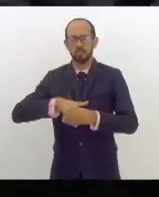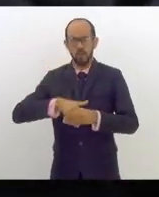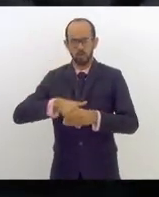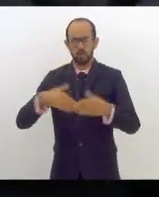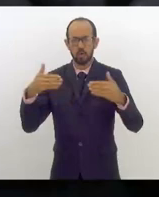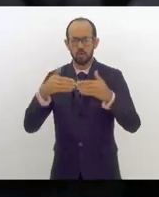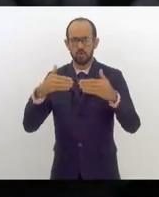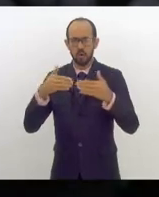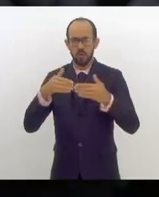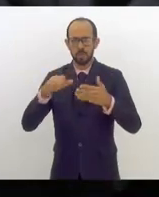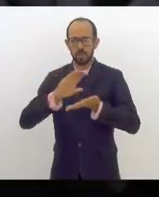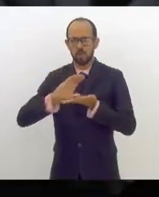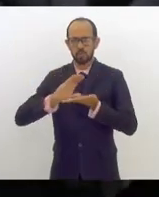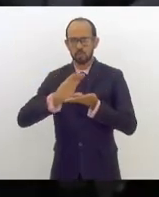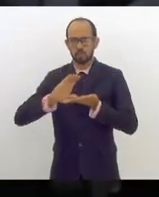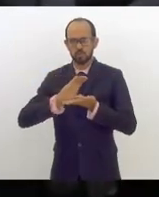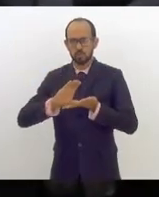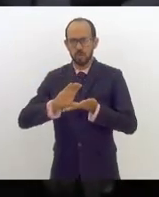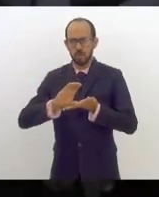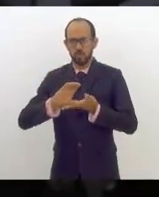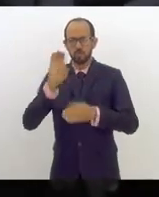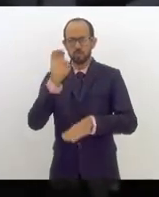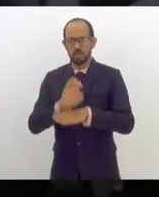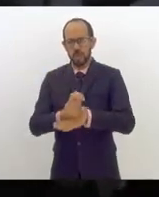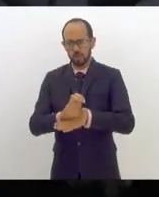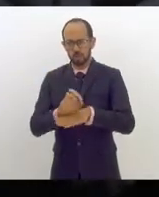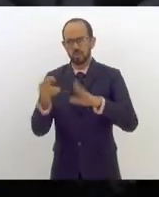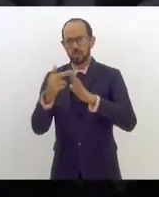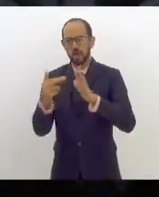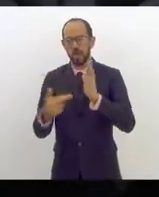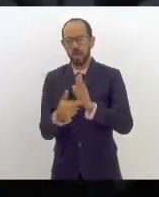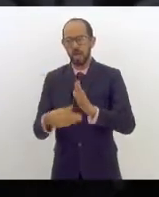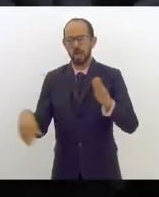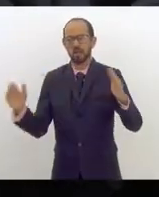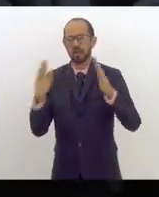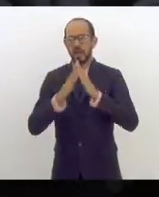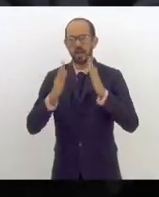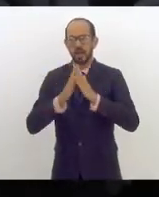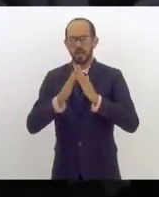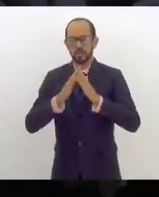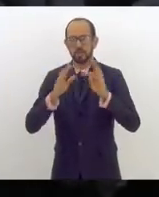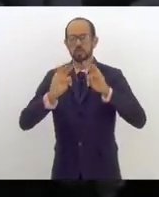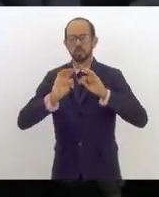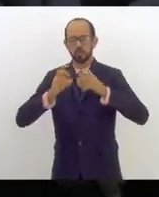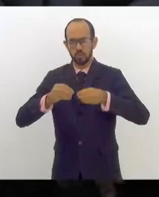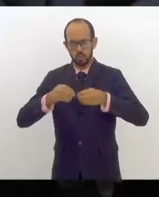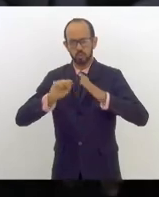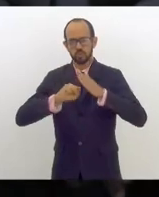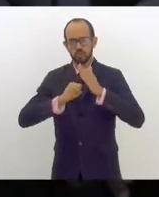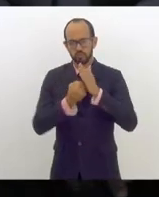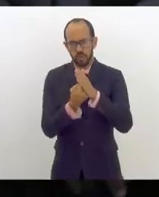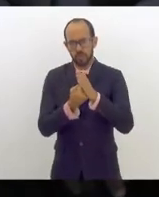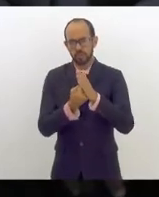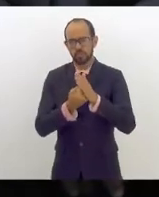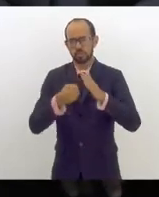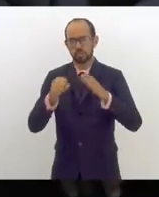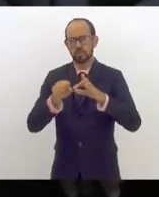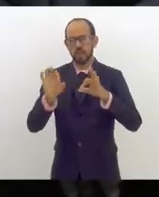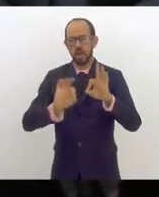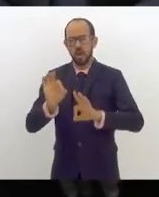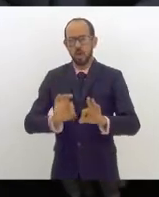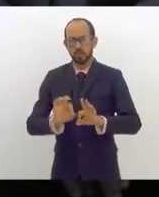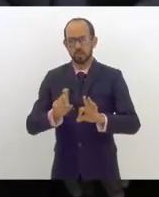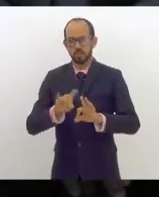constituição estadual e do Regimento dessa casa hoje ventos sobrestando todos os feitos da Ordem do dia de hoje